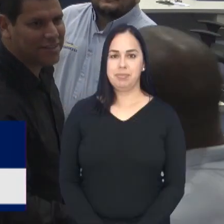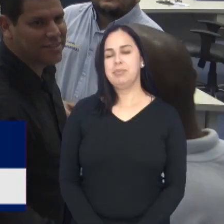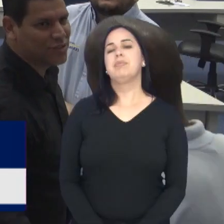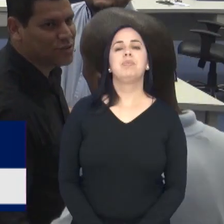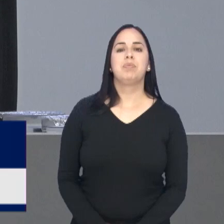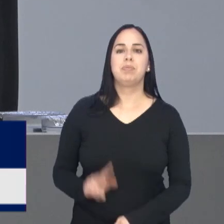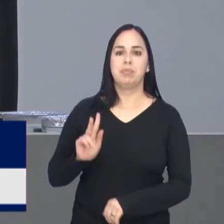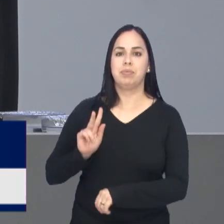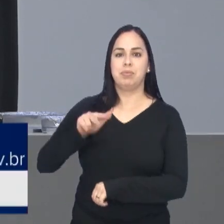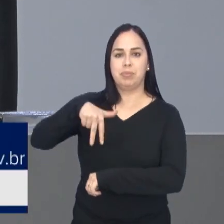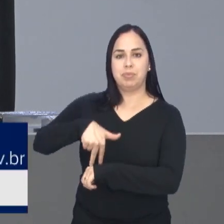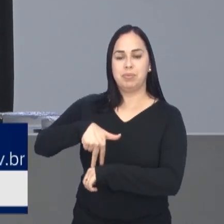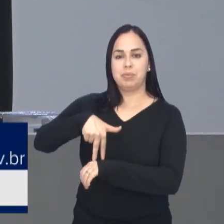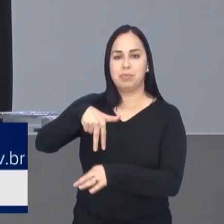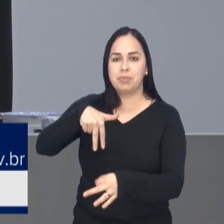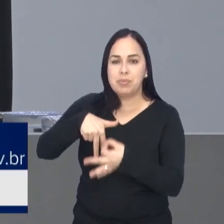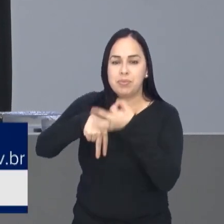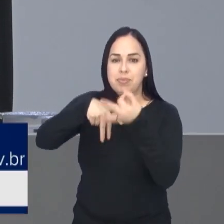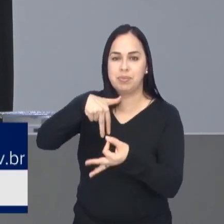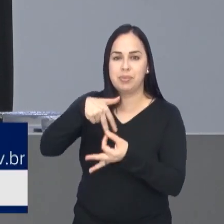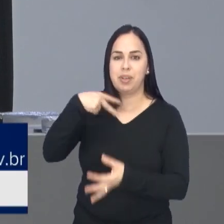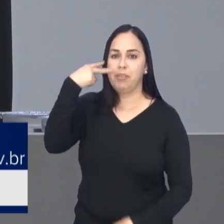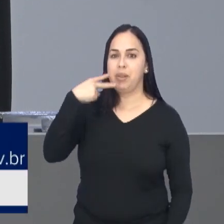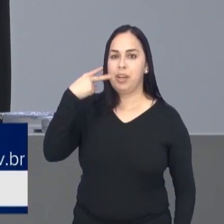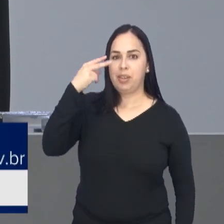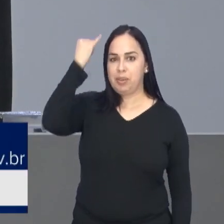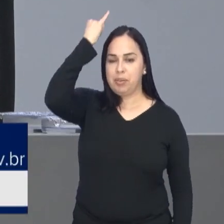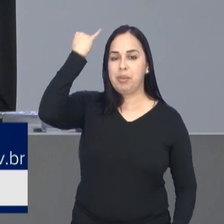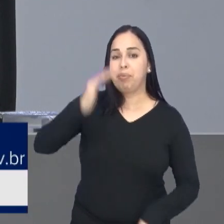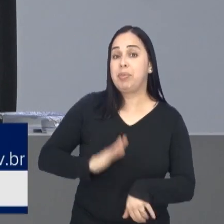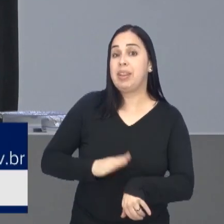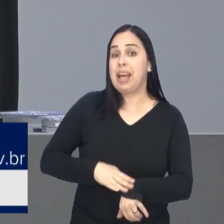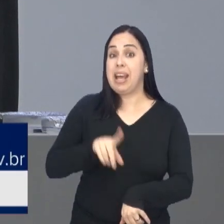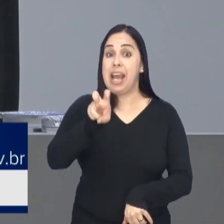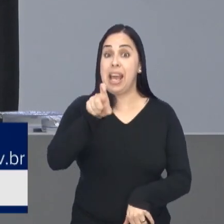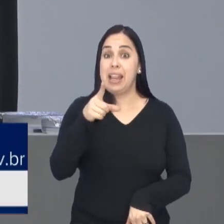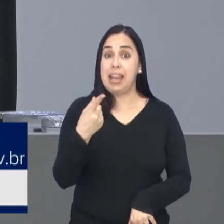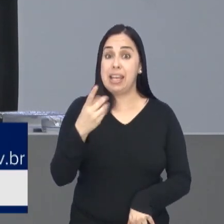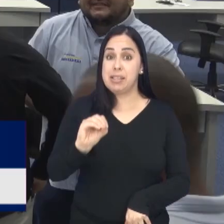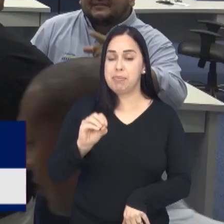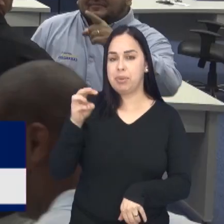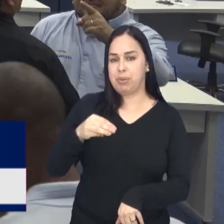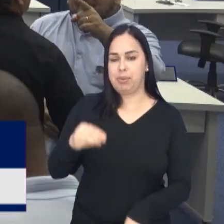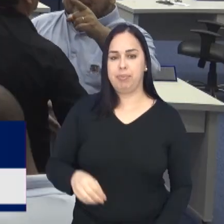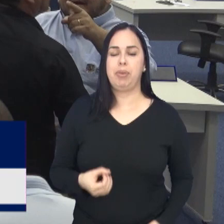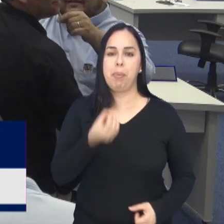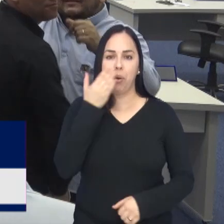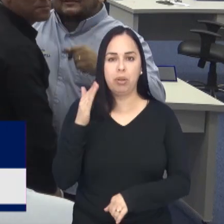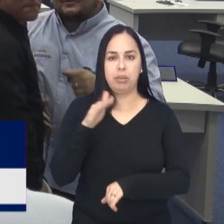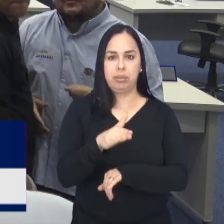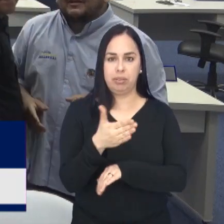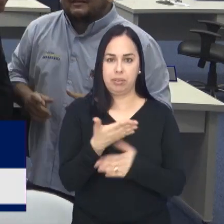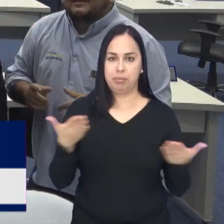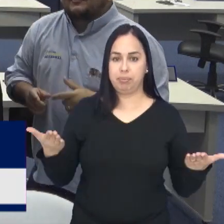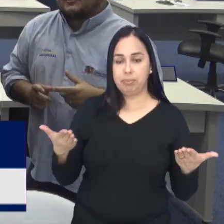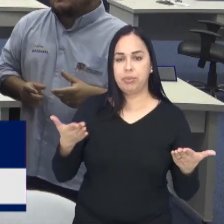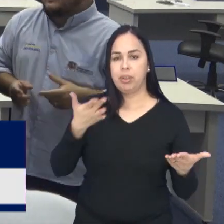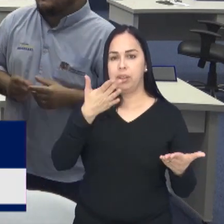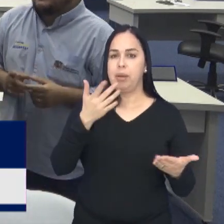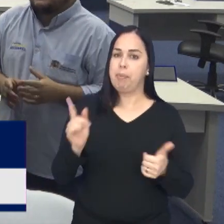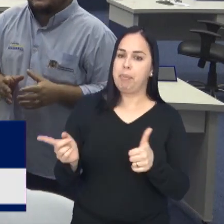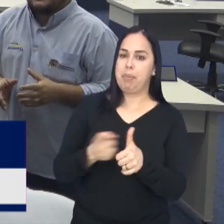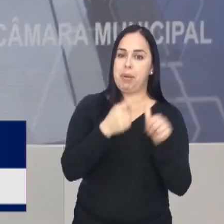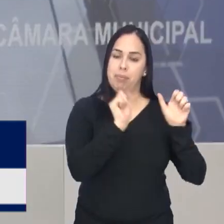Com a palavra, o vereador Dr. José Cláudio. Vossa Excelência tem um tempo de 10 minutos. Boa tarde, presidente. Obrigado.